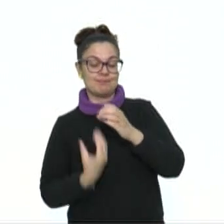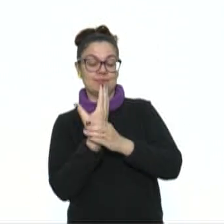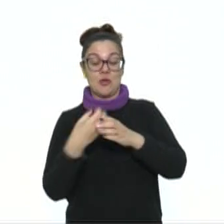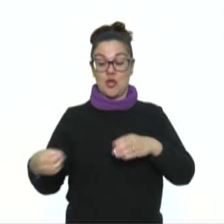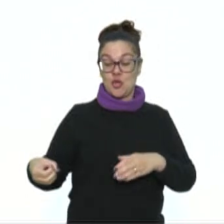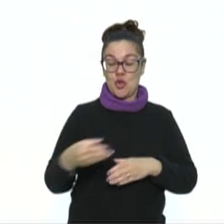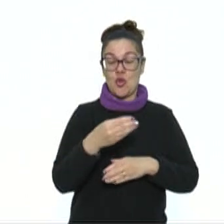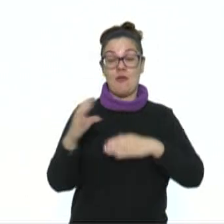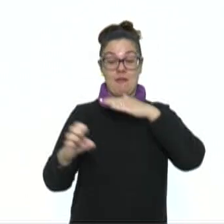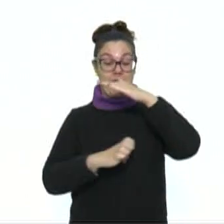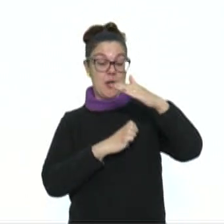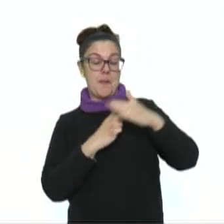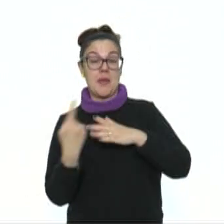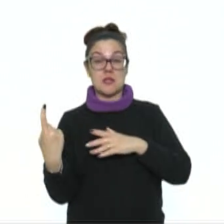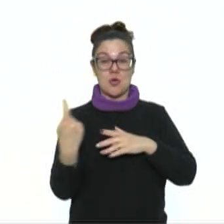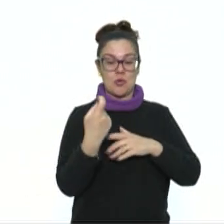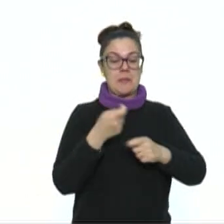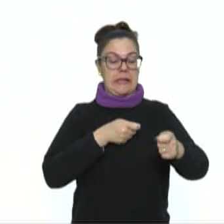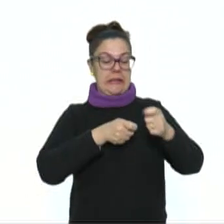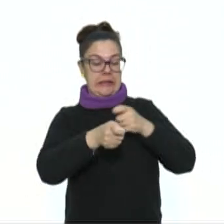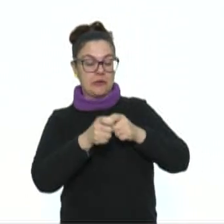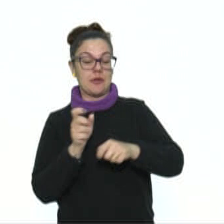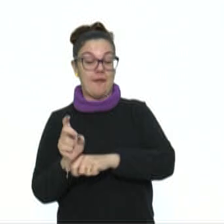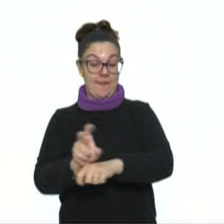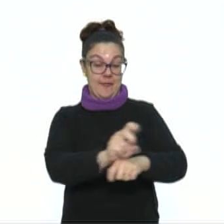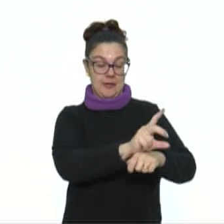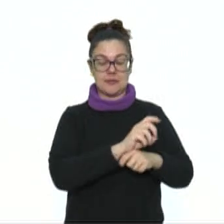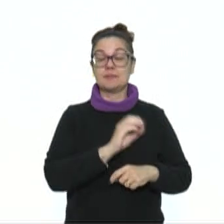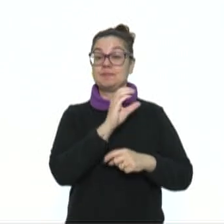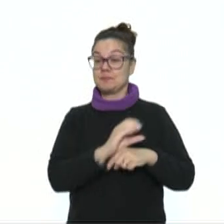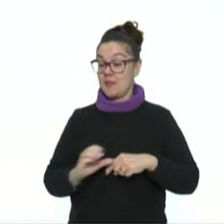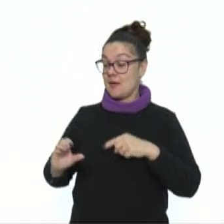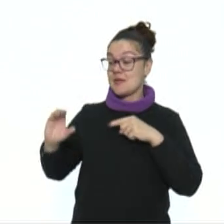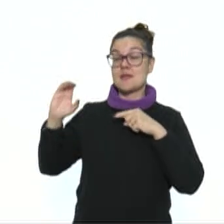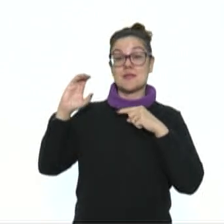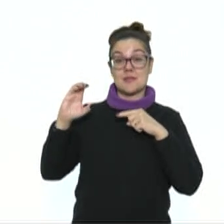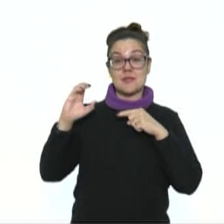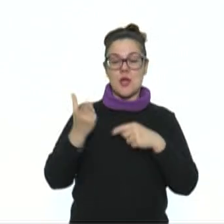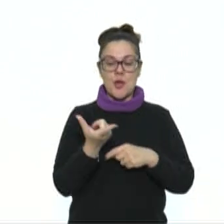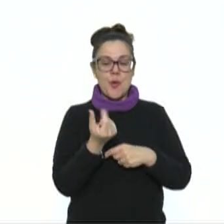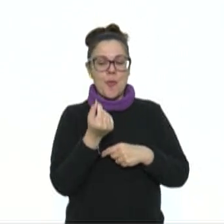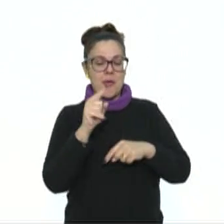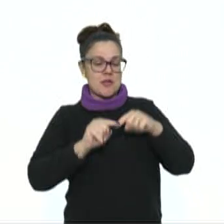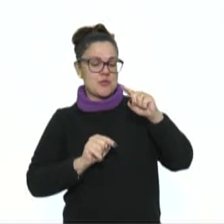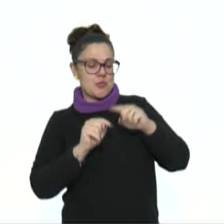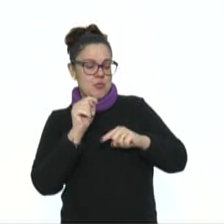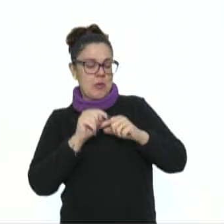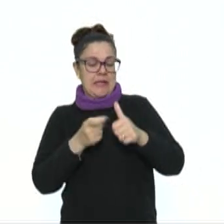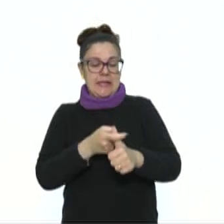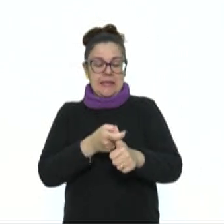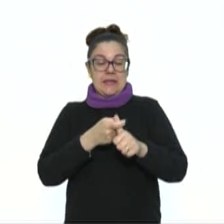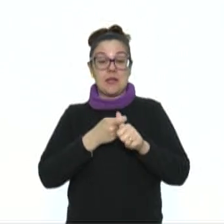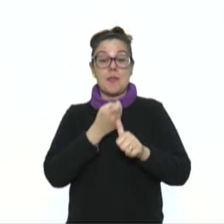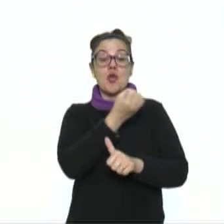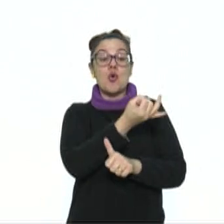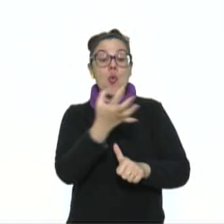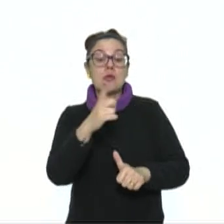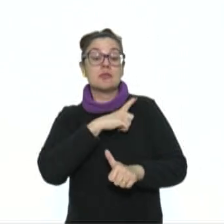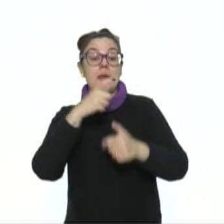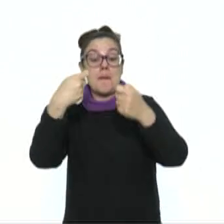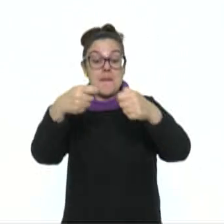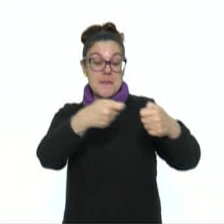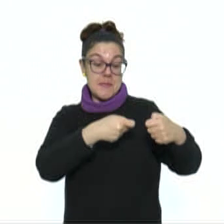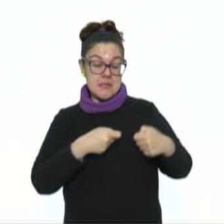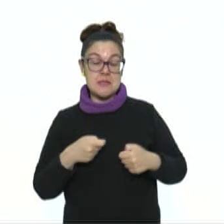empresas de monopólio para controlar a oferta. C. O preço de um produto depende da sua oferta e procura